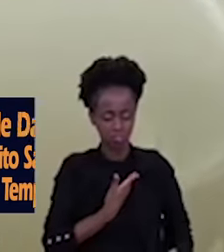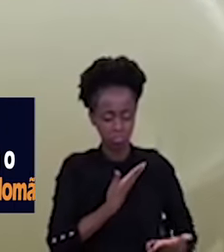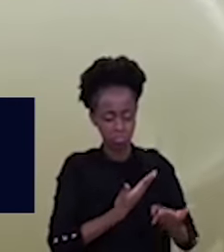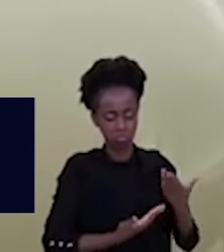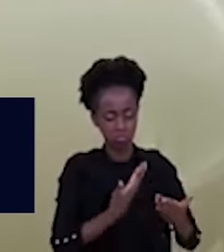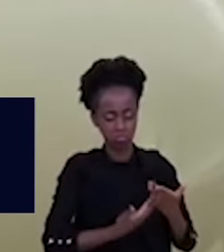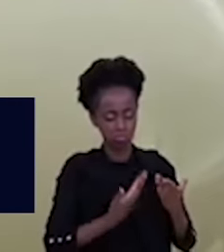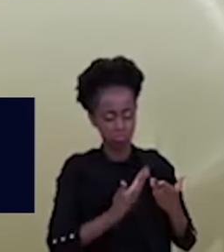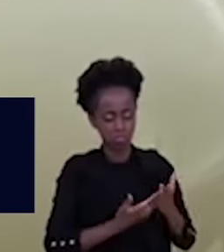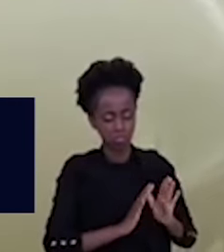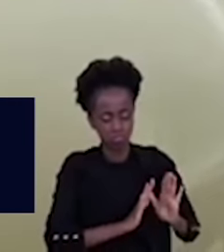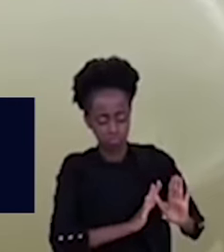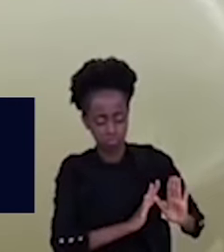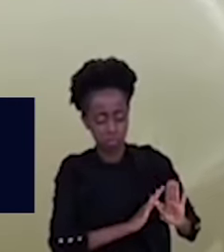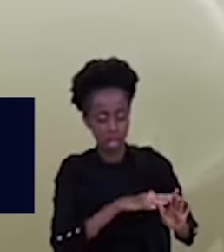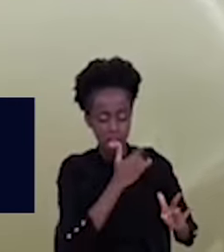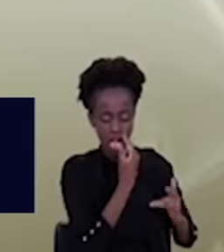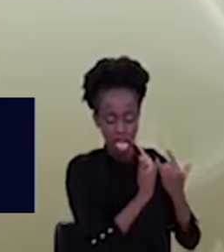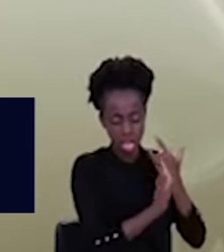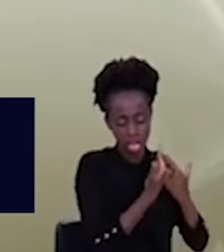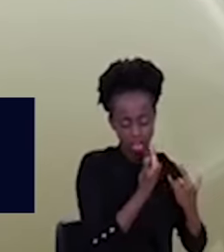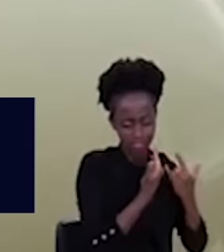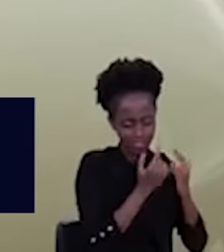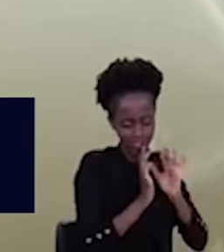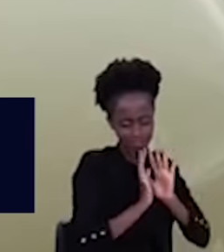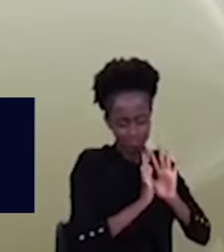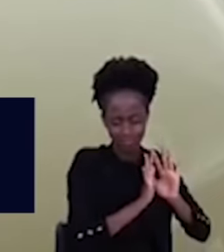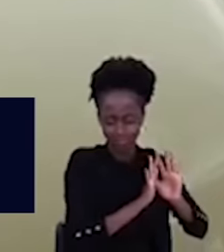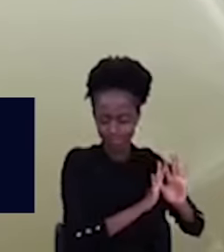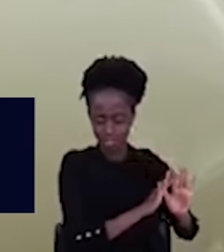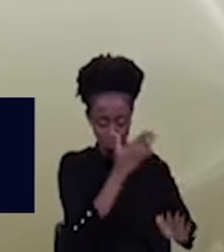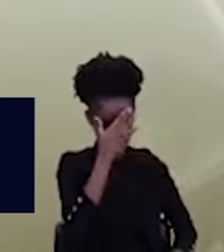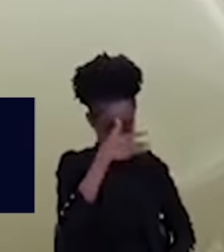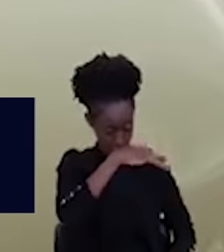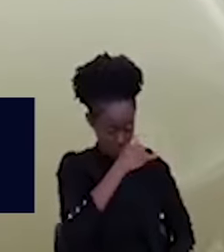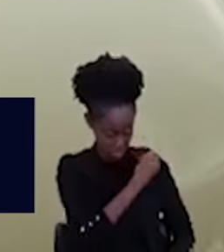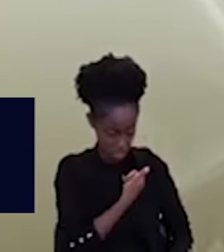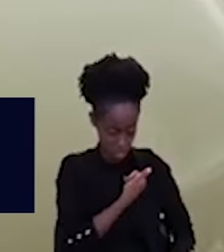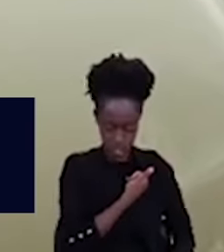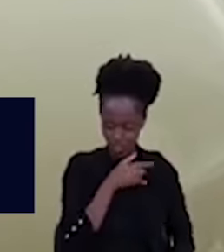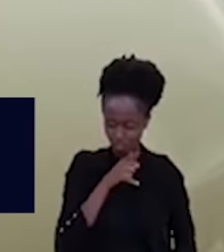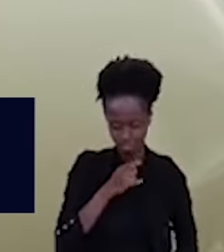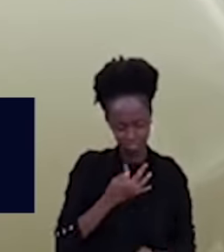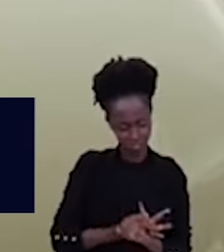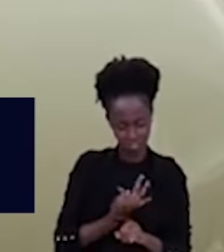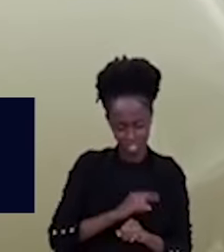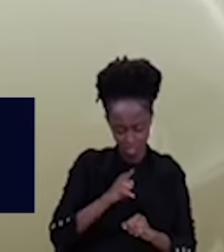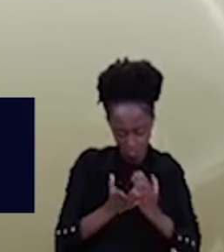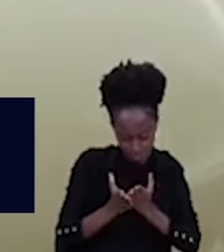amigos eu perdi, deixei as ilusões, deixei as ilusões, disseram que eu